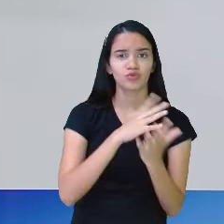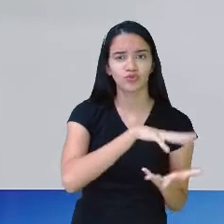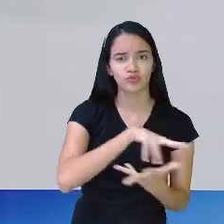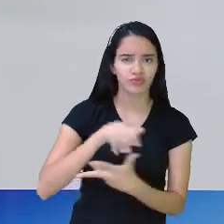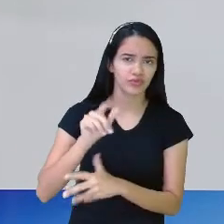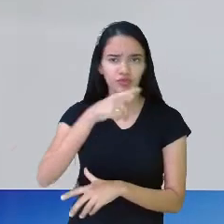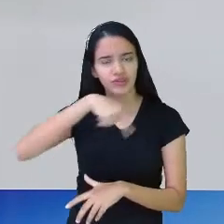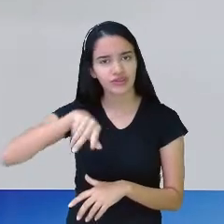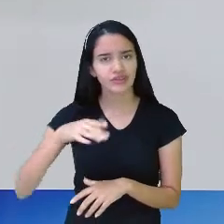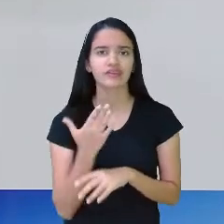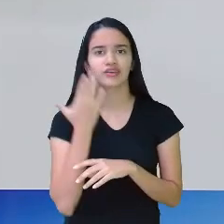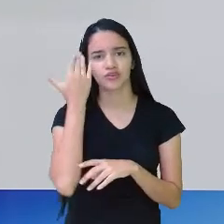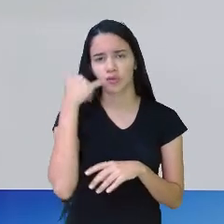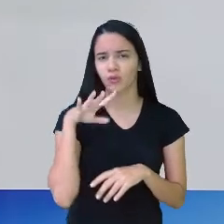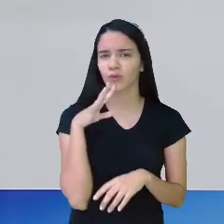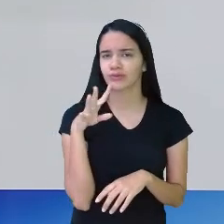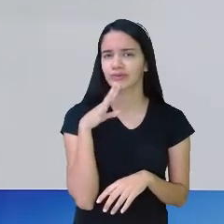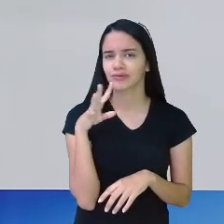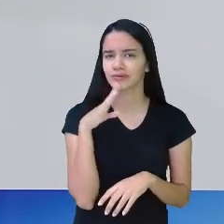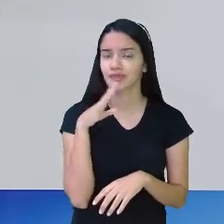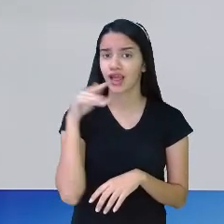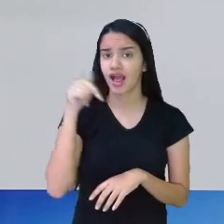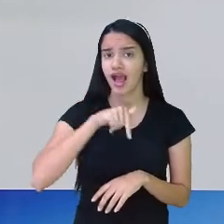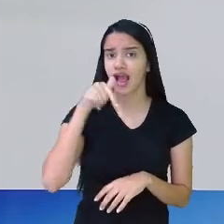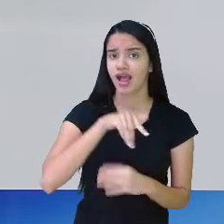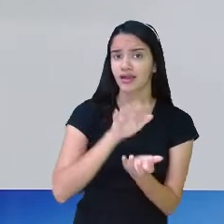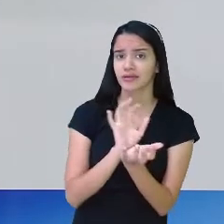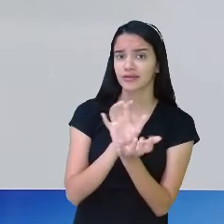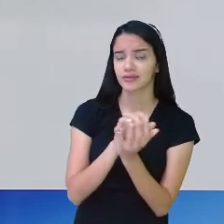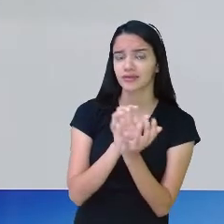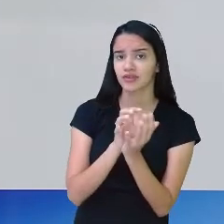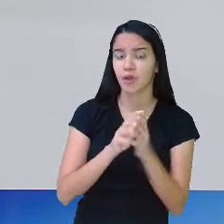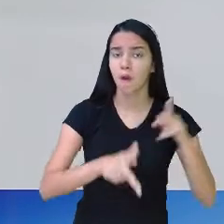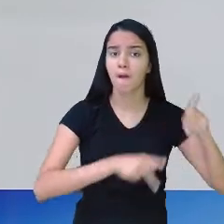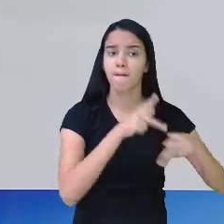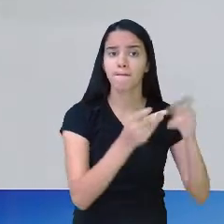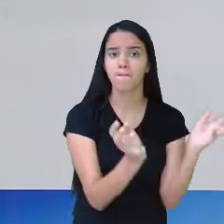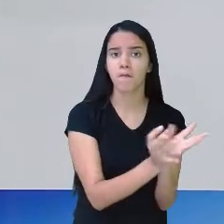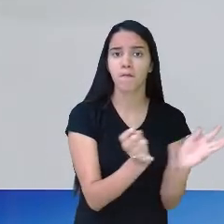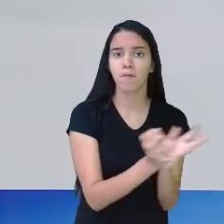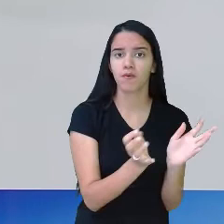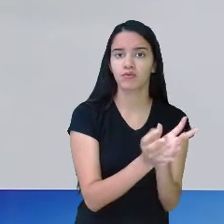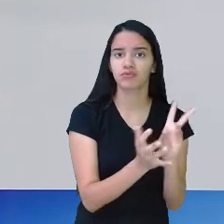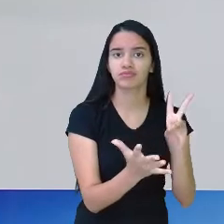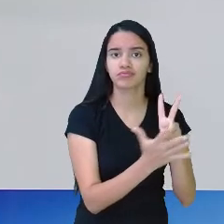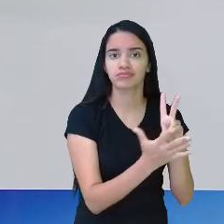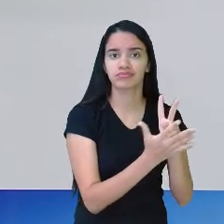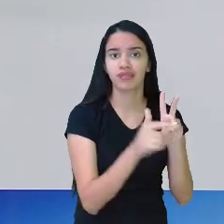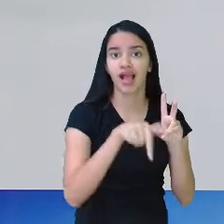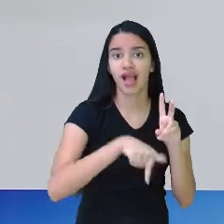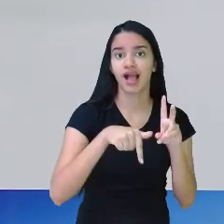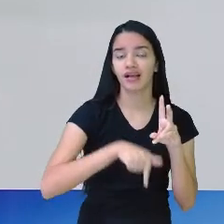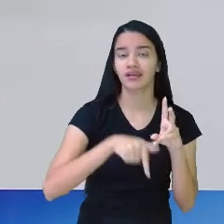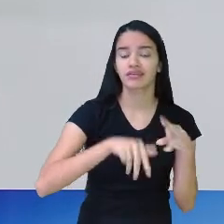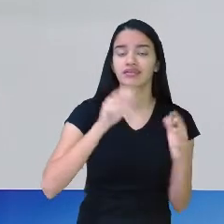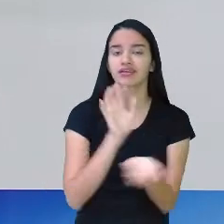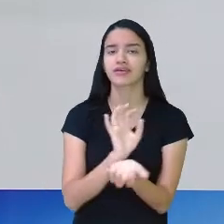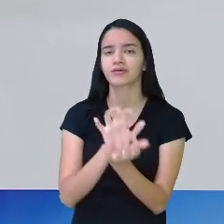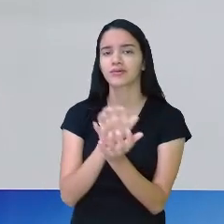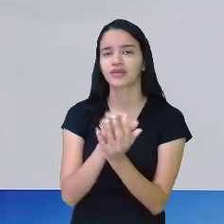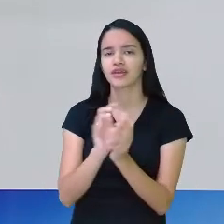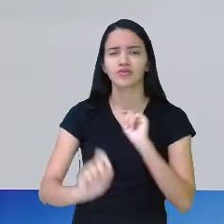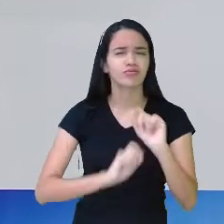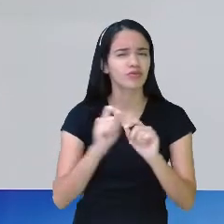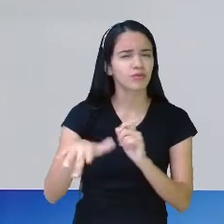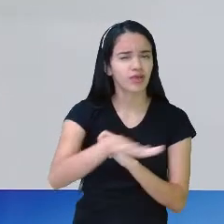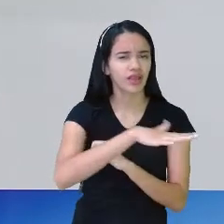conhecem quais são as terras indígenas daqui? Quais são os povos indígenas que a gente tem aqui em Pernambuco? E você sabe o que é terra